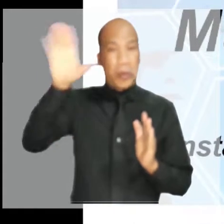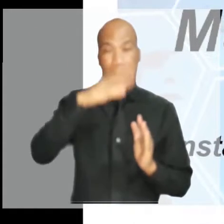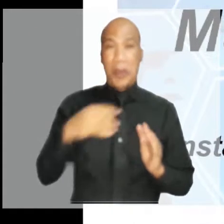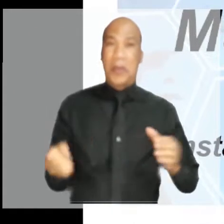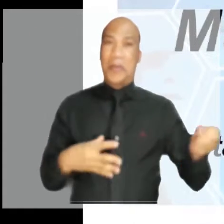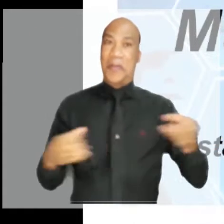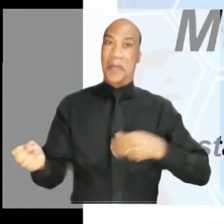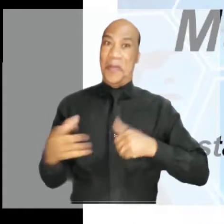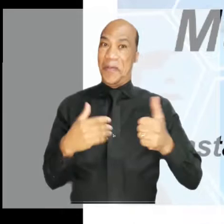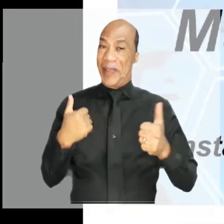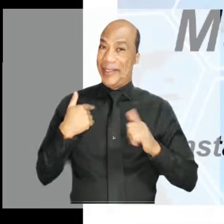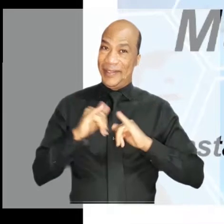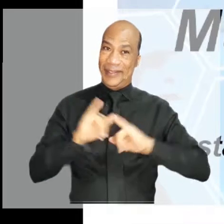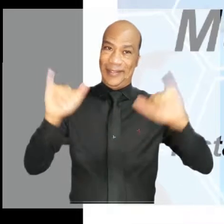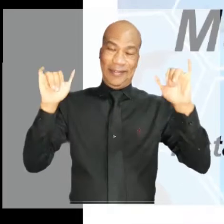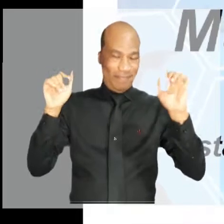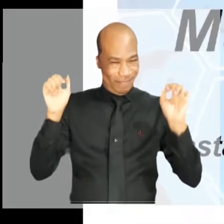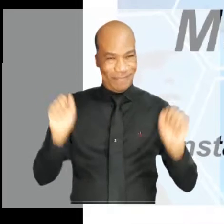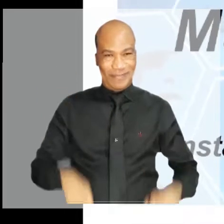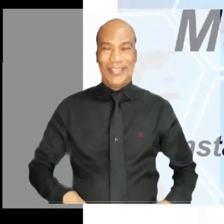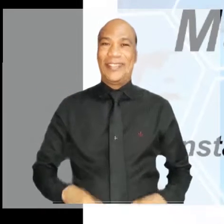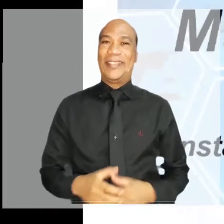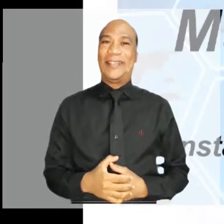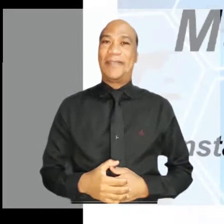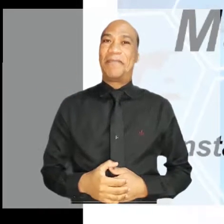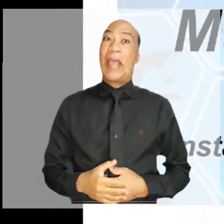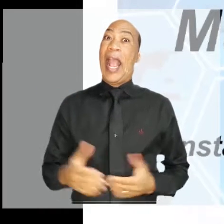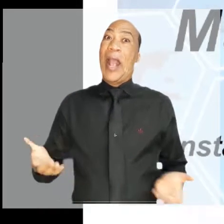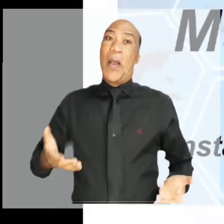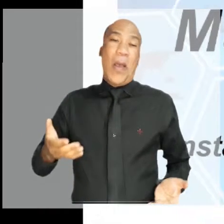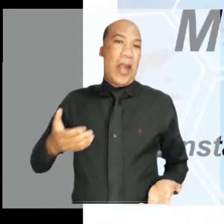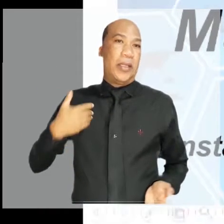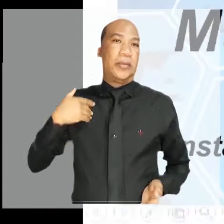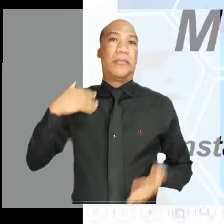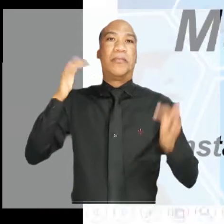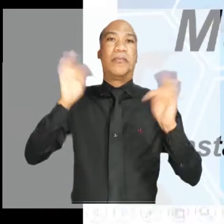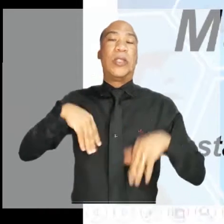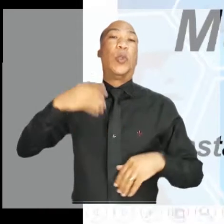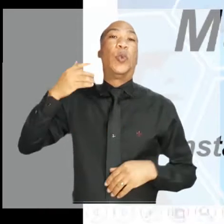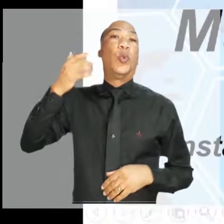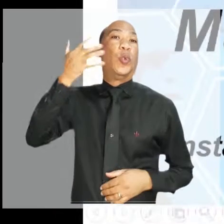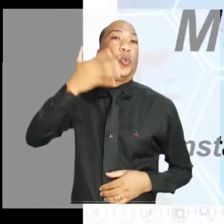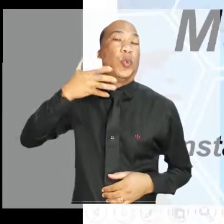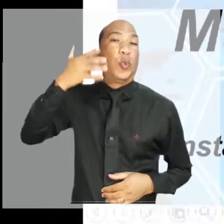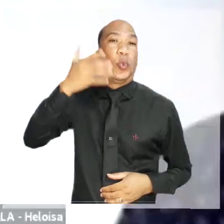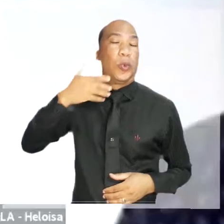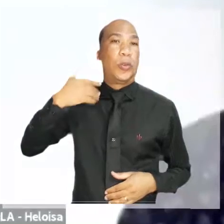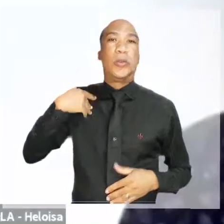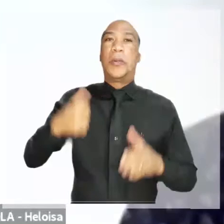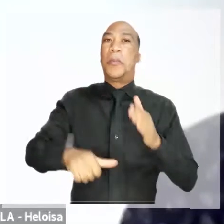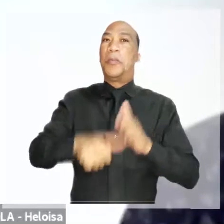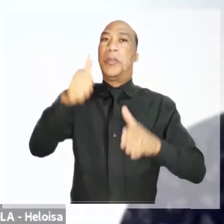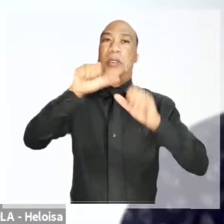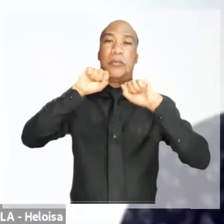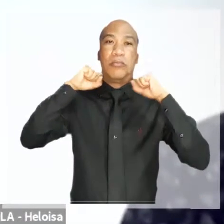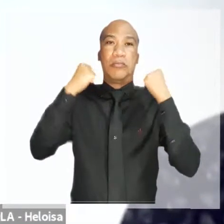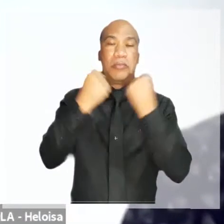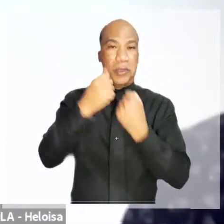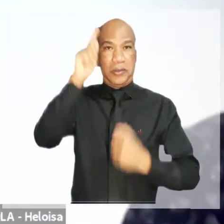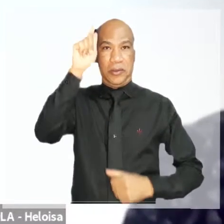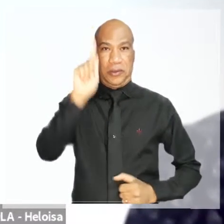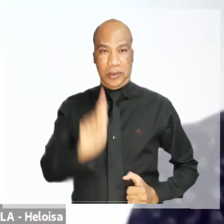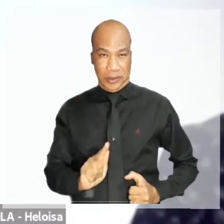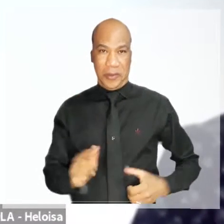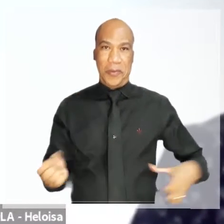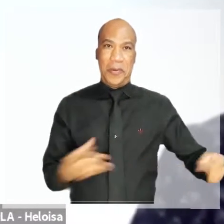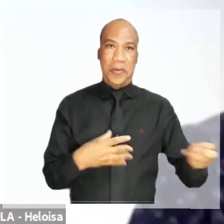certeza. Teremos agora, então, a palestra de encerramento do primeiro Seminário Nacional de Gestão e Inovação no